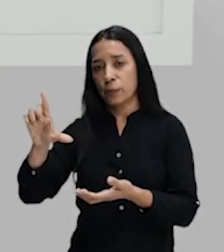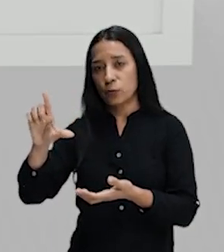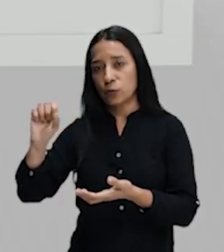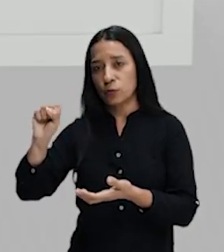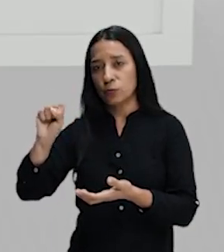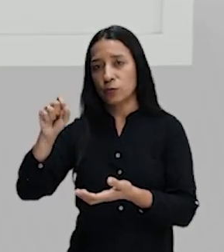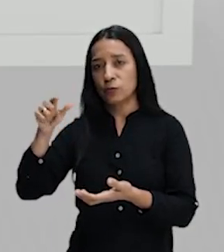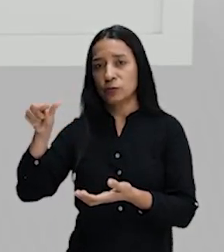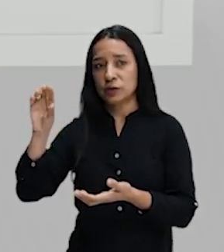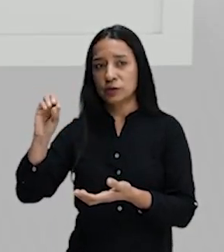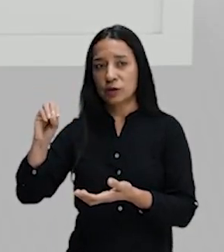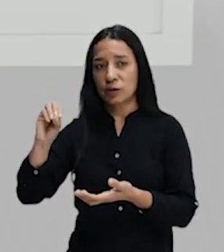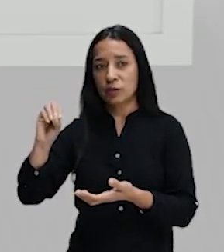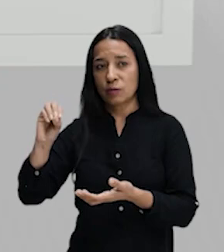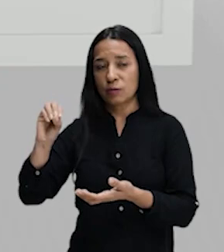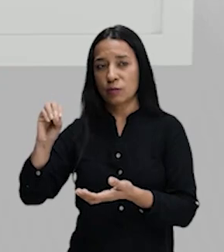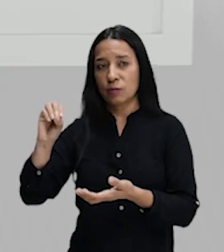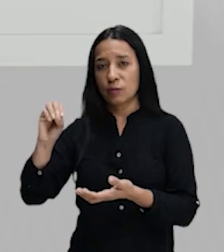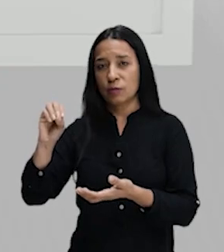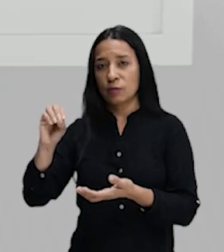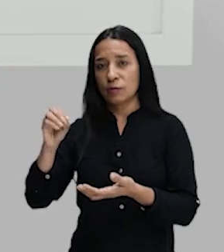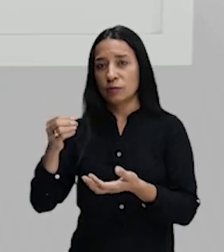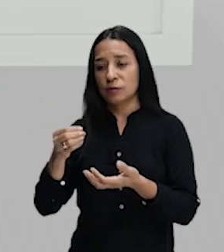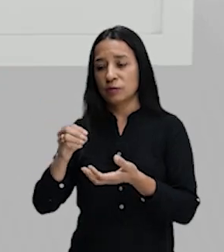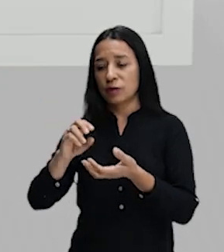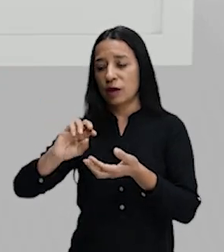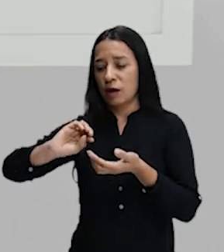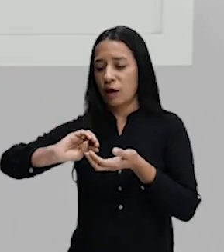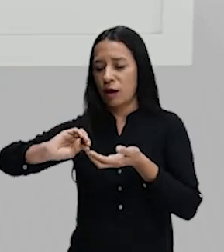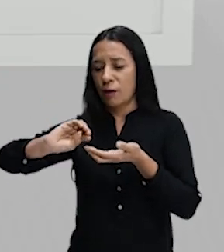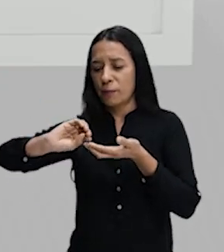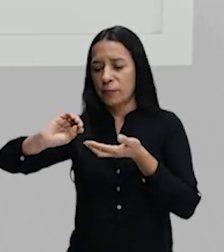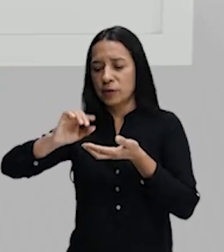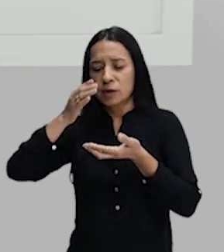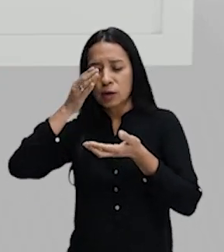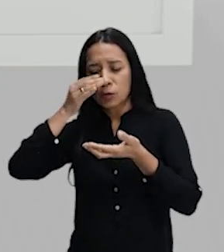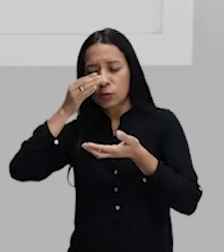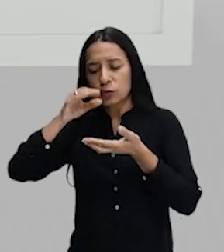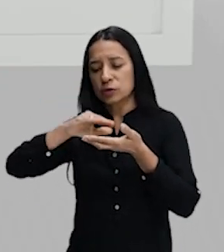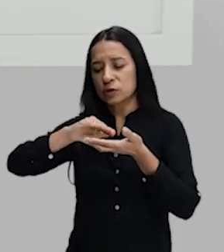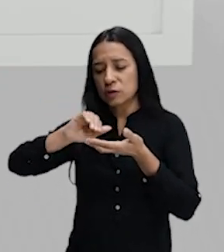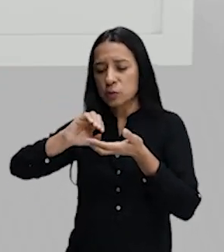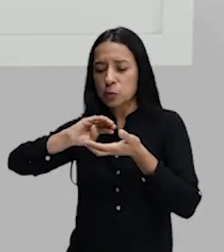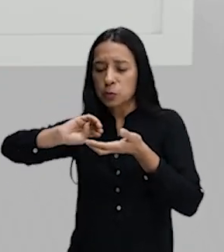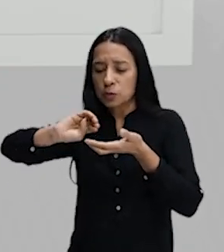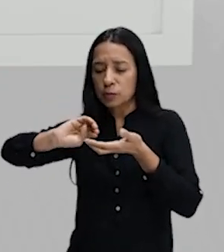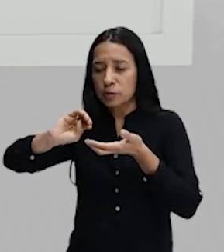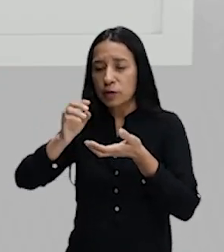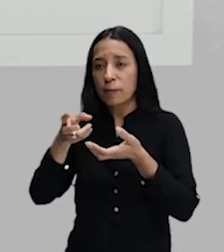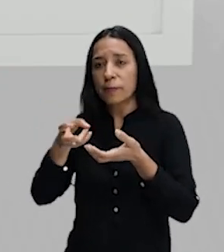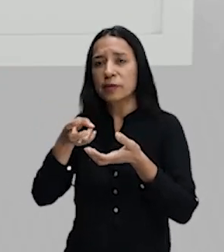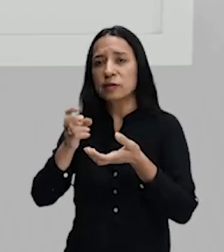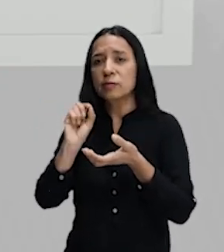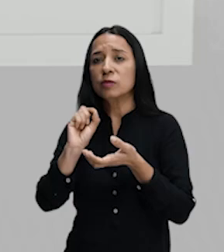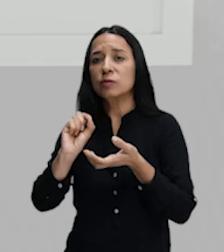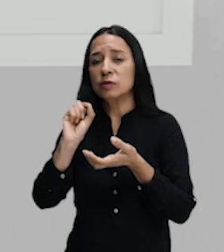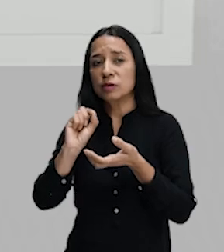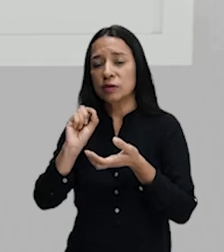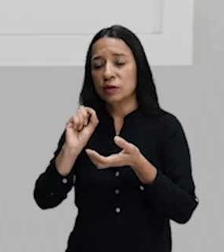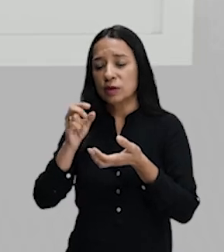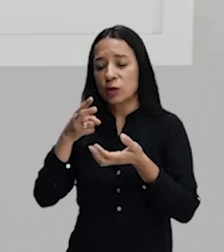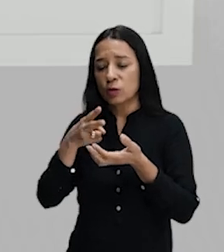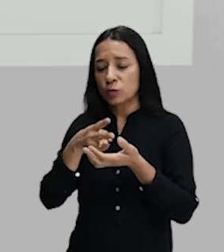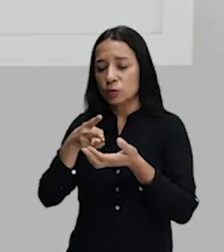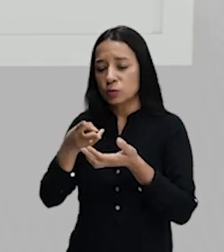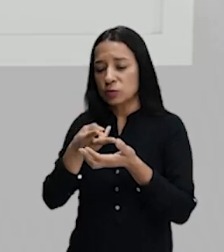Certo? Quando nós colocamos, se você já brincou com ímã, né, já teve a curiosidade de manusear os ímãs, aí você vai perceber o seguinte, que entre